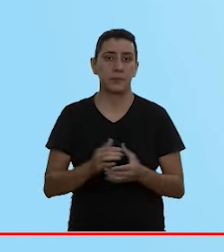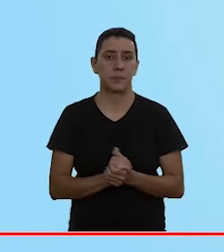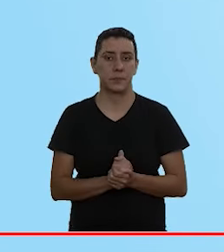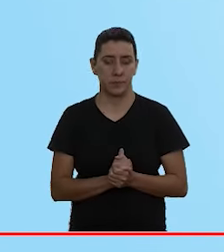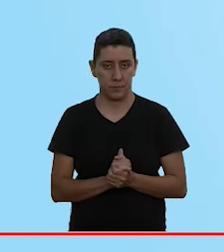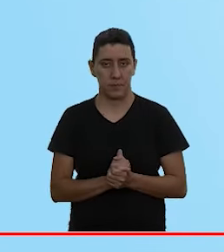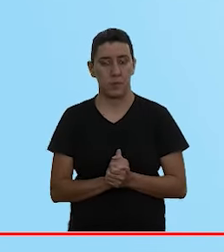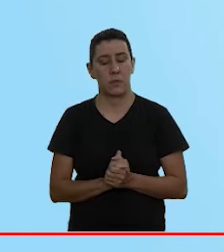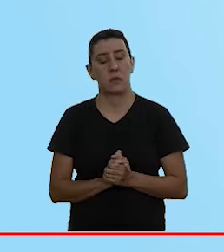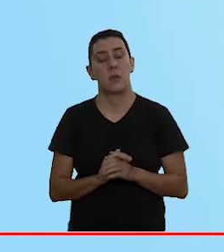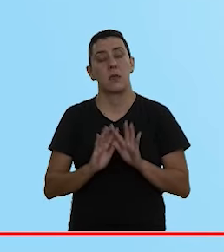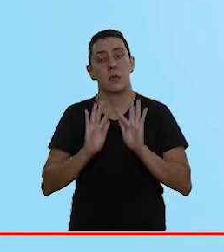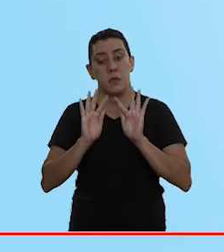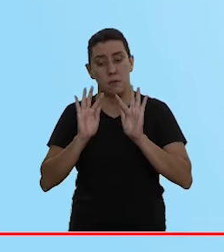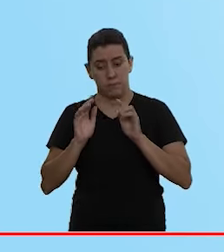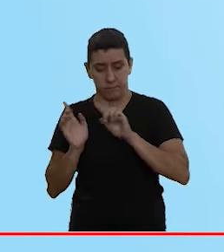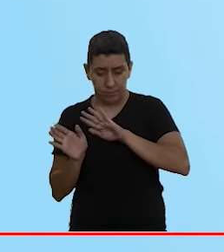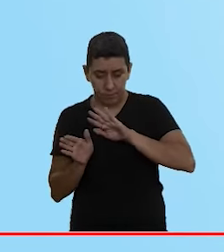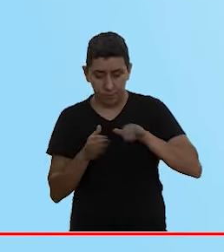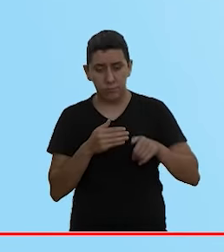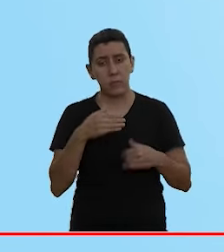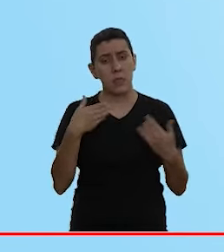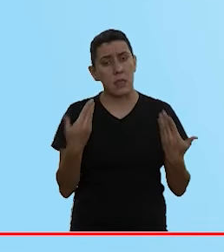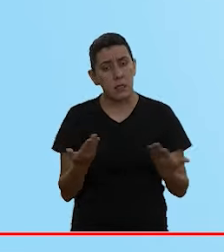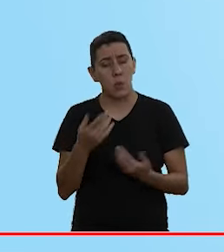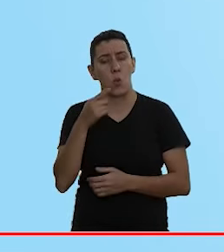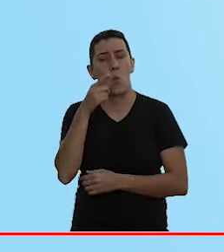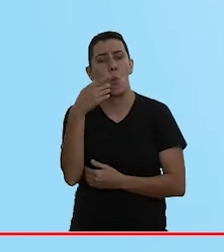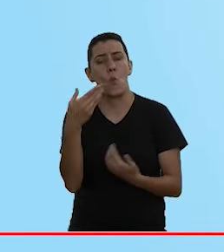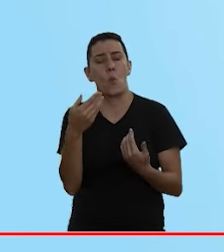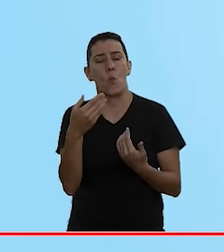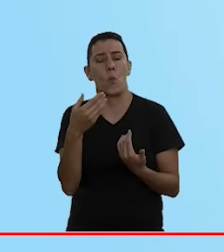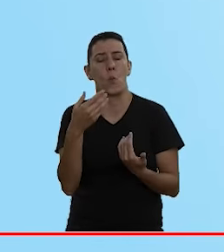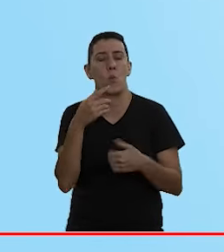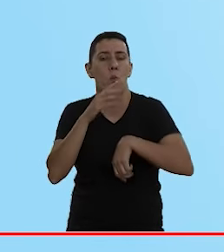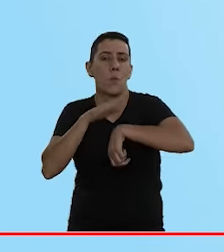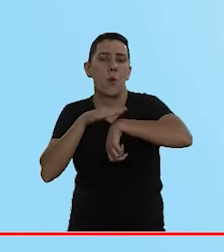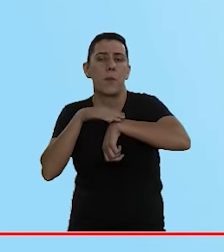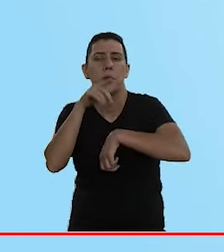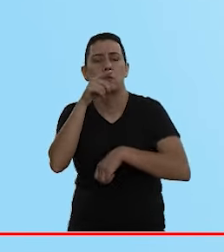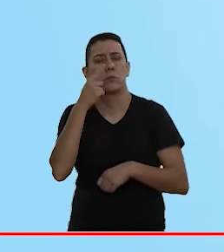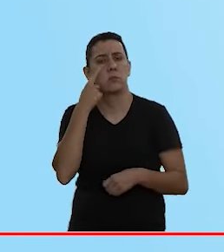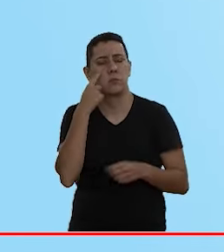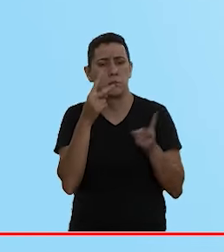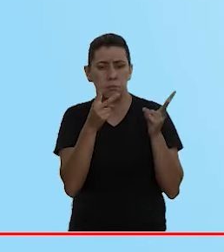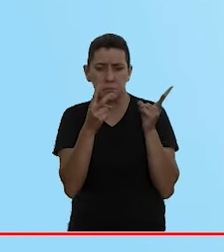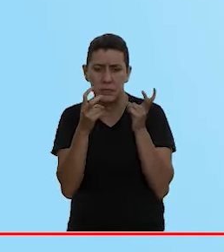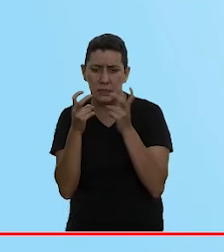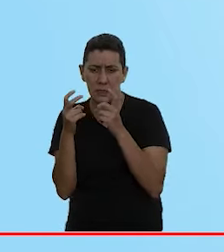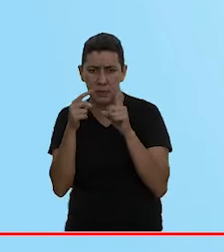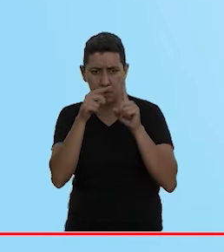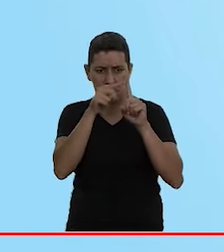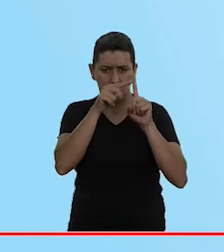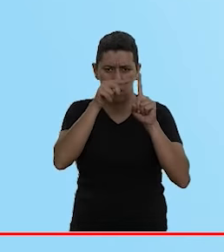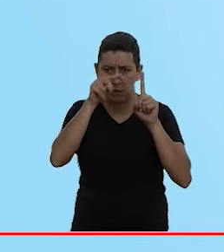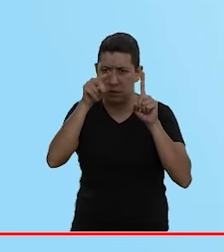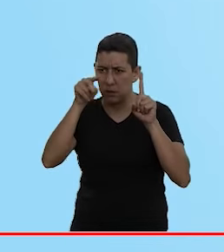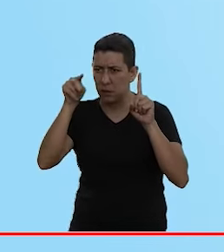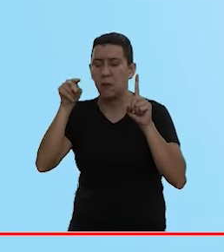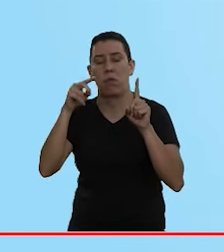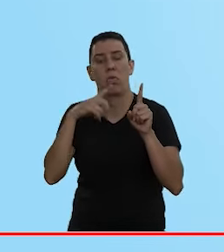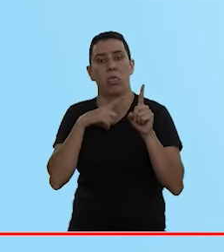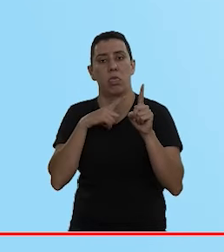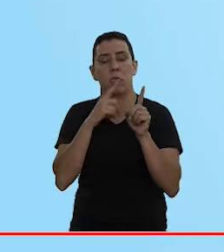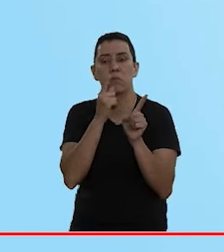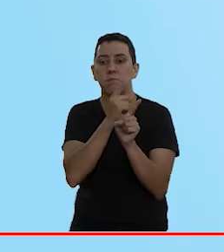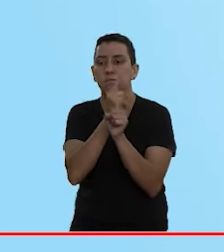Bom, dito isso, quando a gente observa as curvas, né, de uma planta, a gente consegue detectar os defeitos. Mas